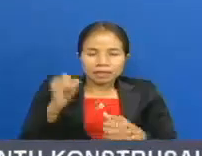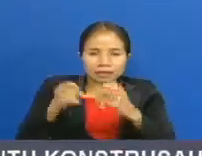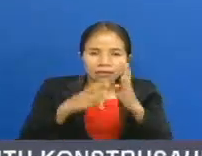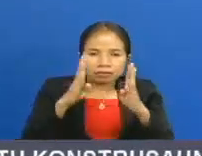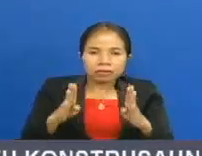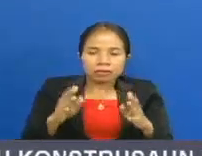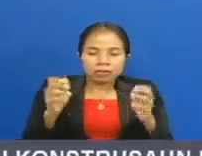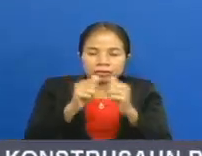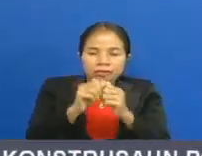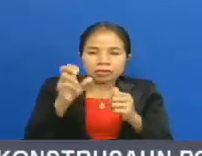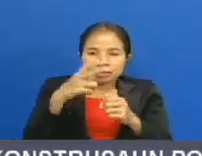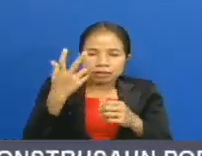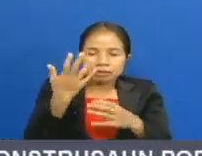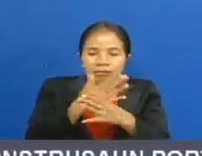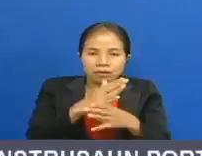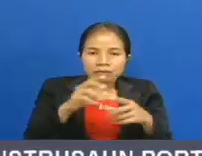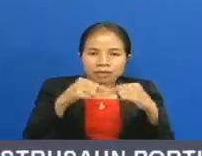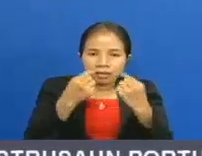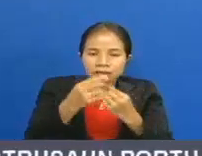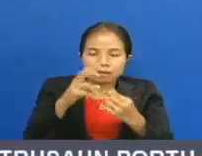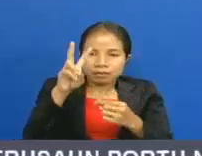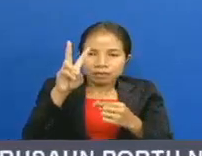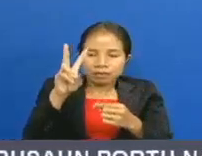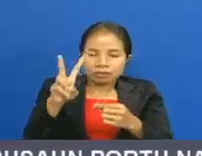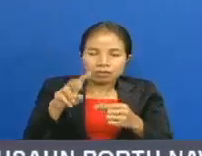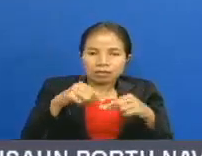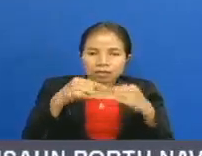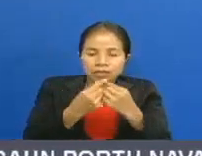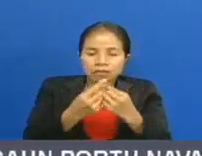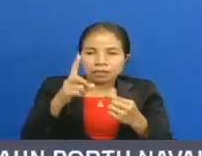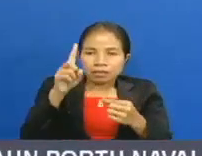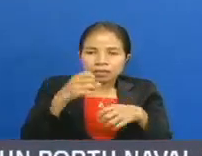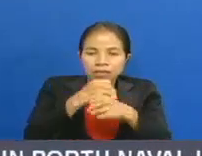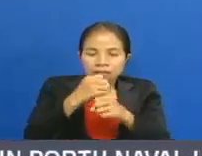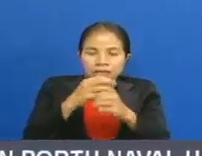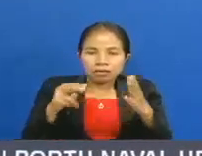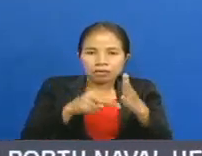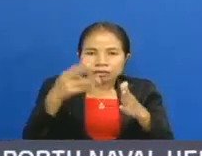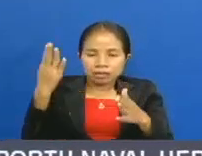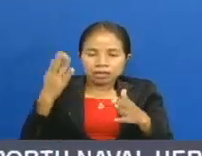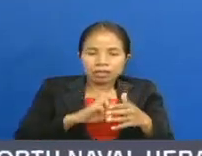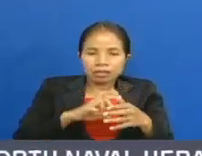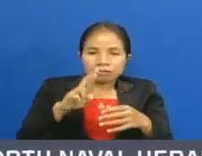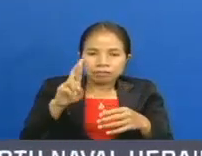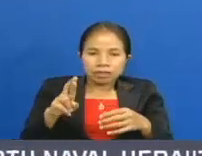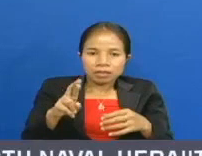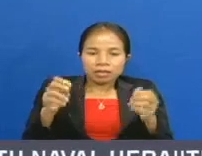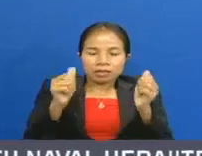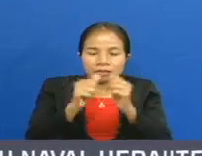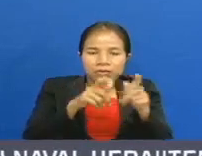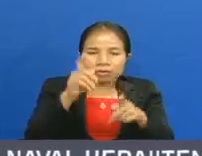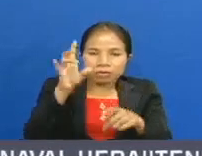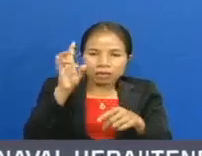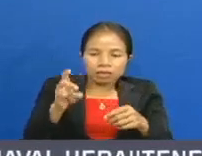Jornalista Sanolo Racintolo nem faheba equipa rua. Equipa ida para cobertura e Hermera, hamutu que manang hitu, no equipa